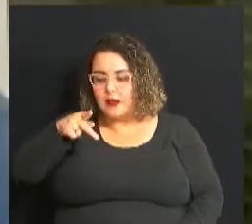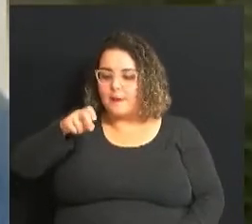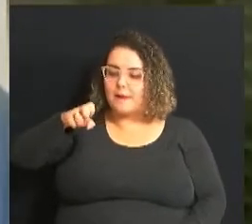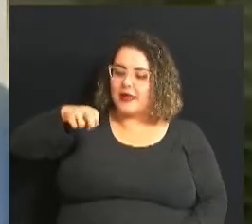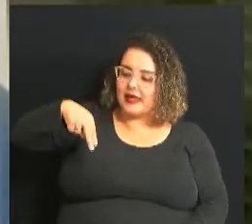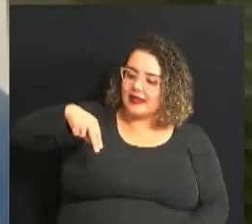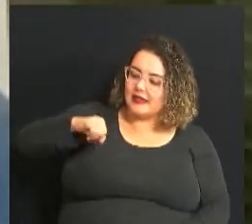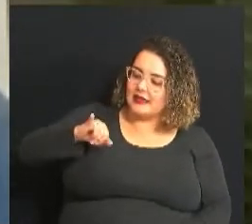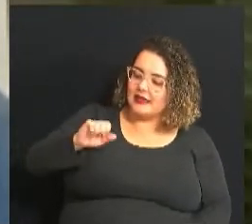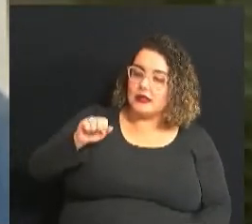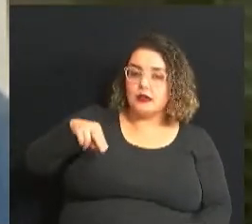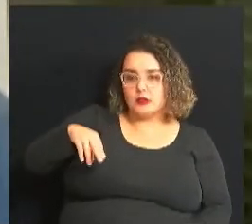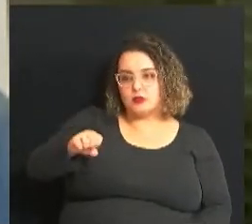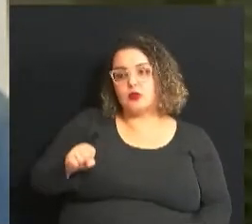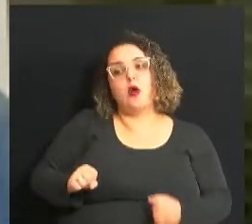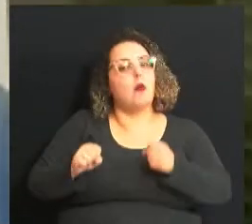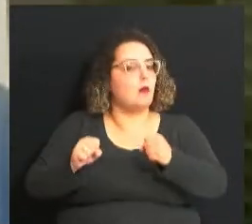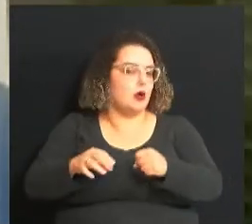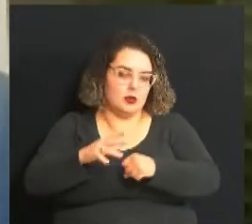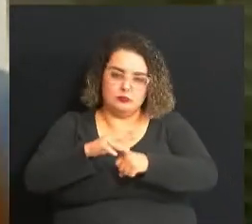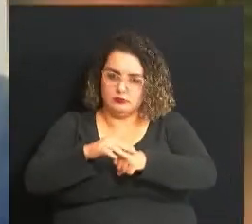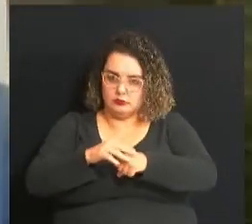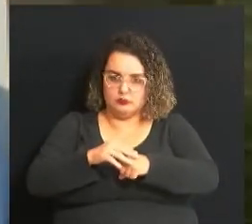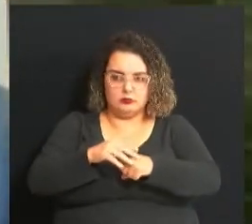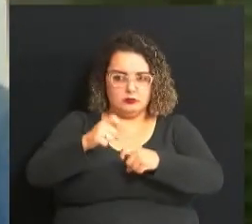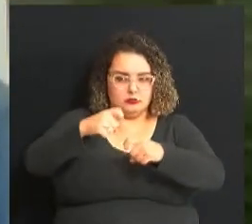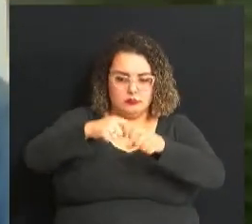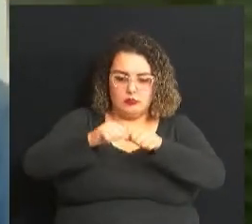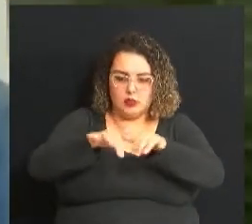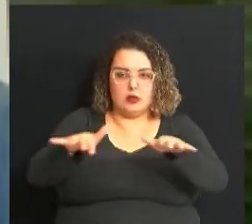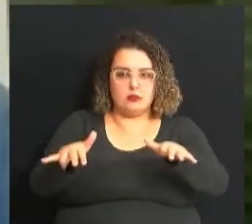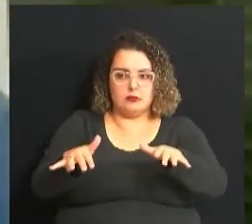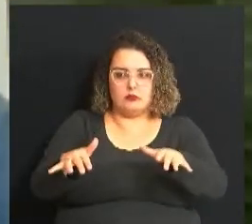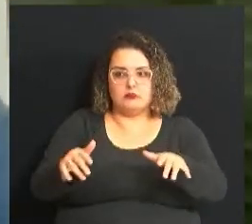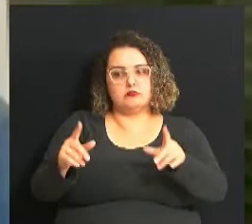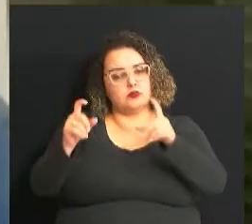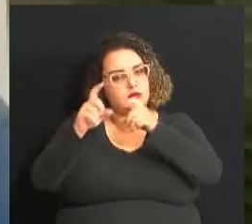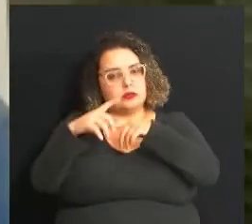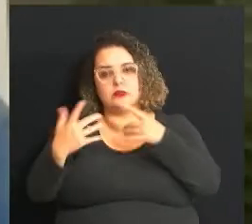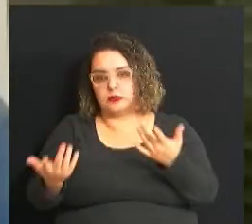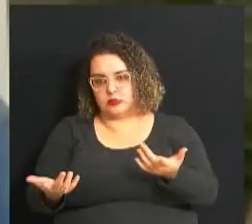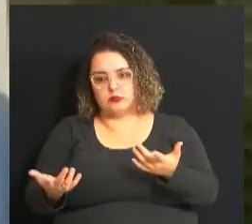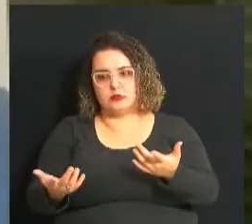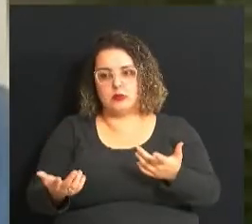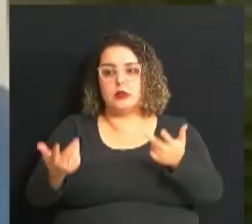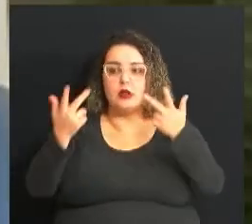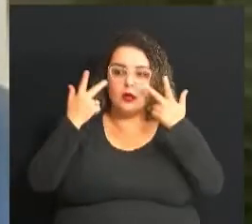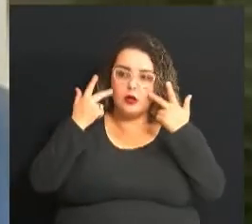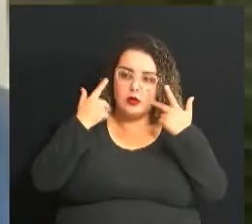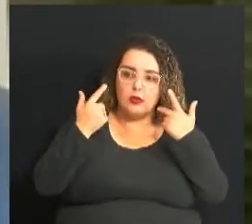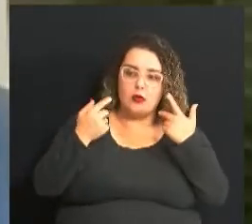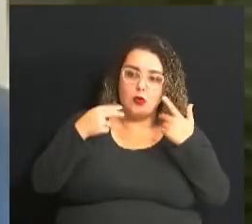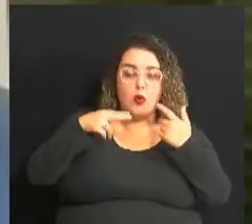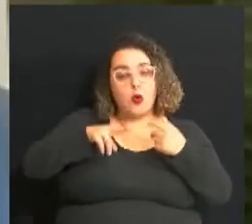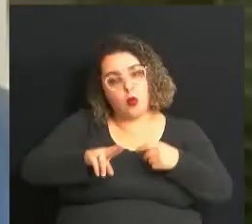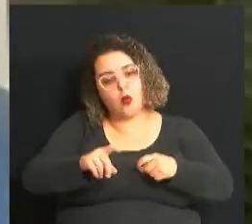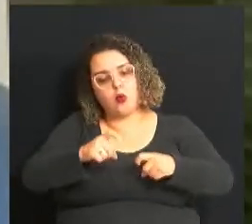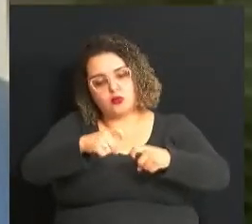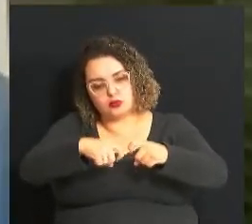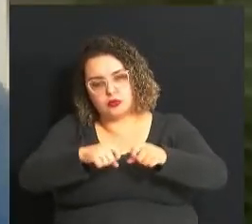ser ou uma doença sexualmente transmissível, pode ser uma coisa rara, mas dentre as mais frequentes, ou é sexualmente